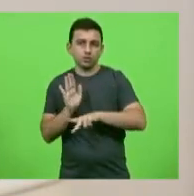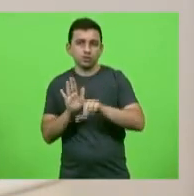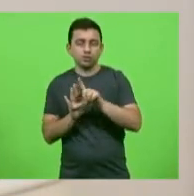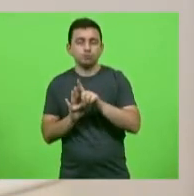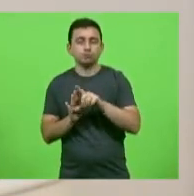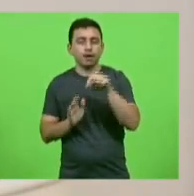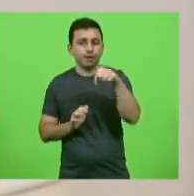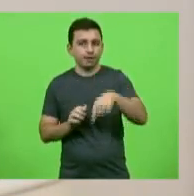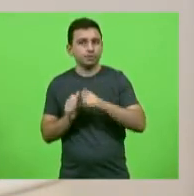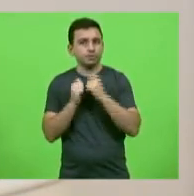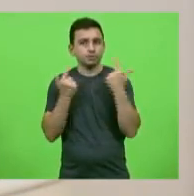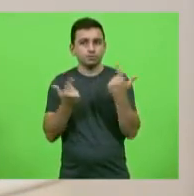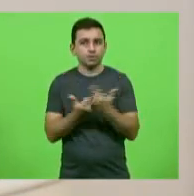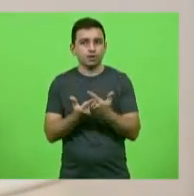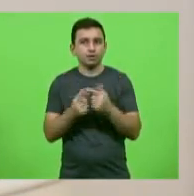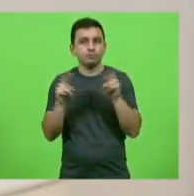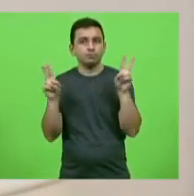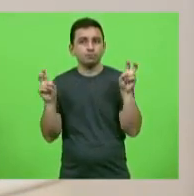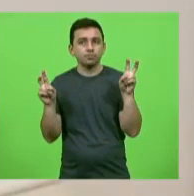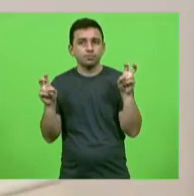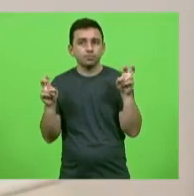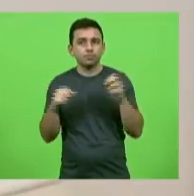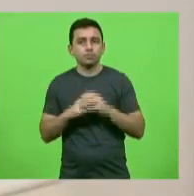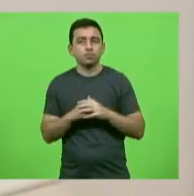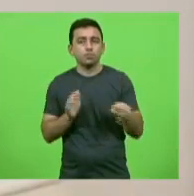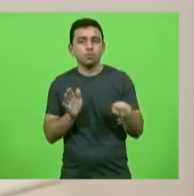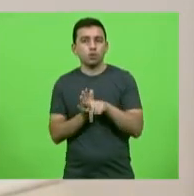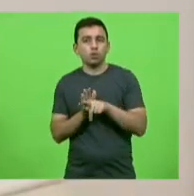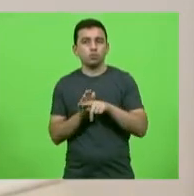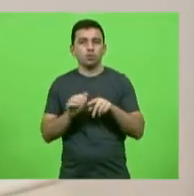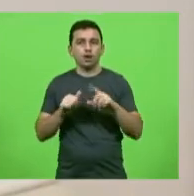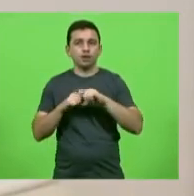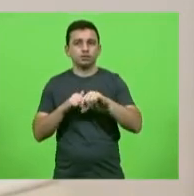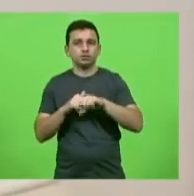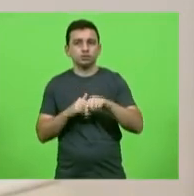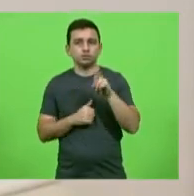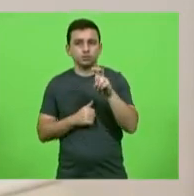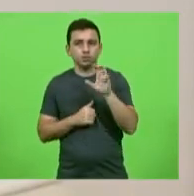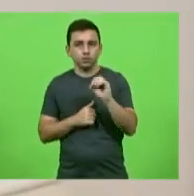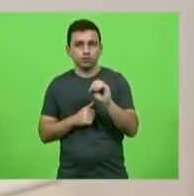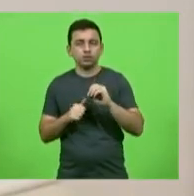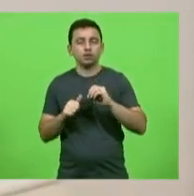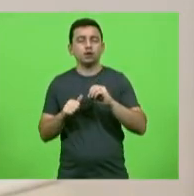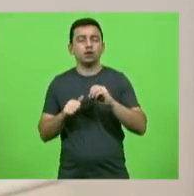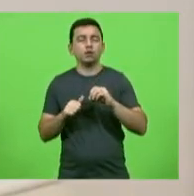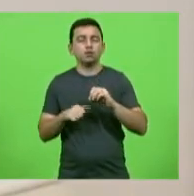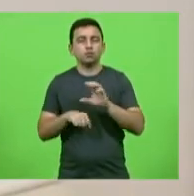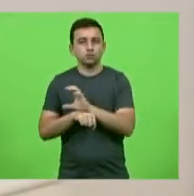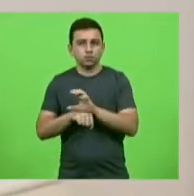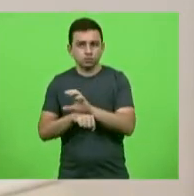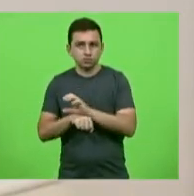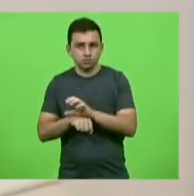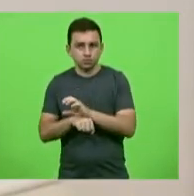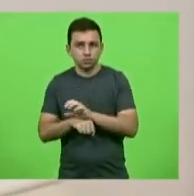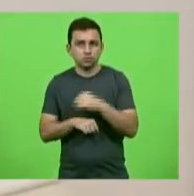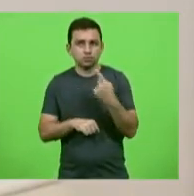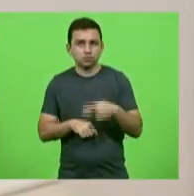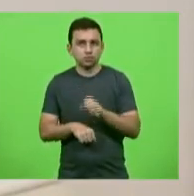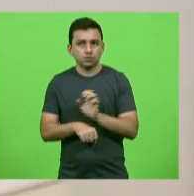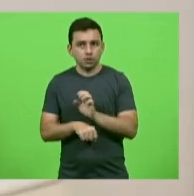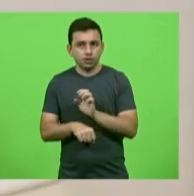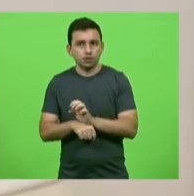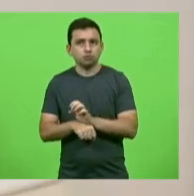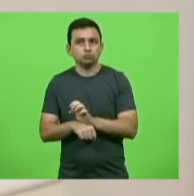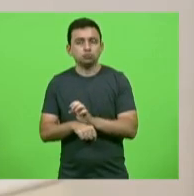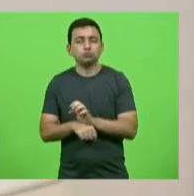Legislativa. Abre aspas. Nos termos do artigo 50 da Constituição do Estado, submeto à elevada deliberação de Vossas